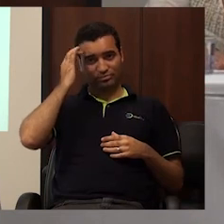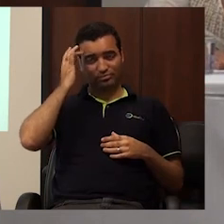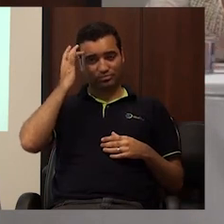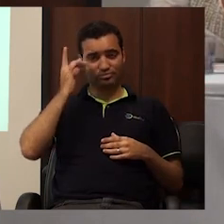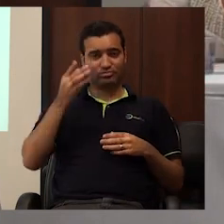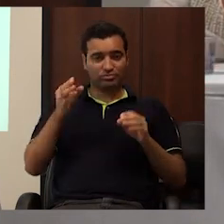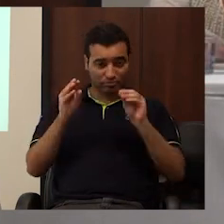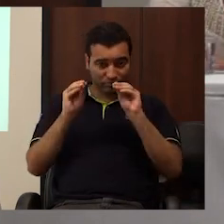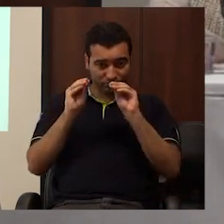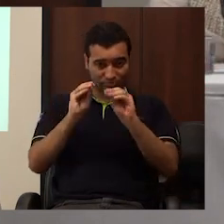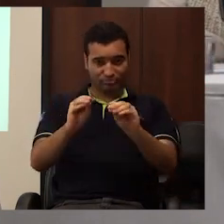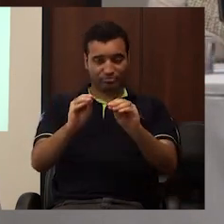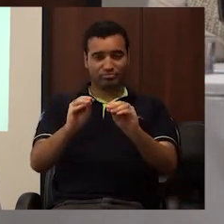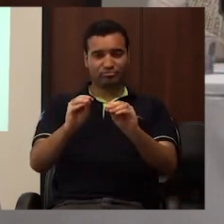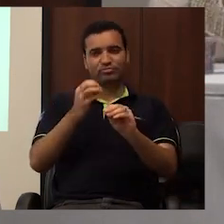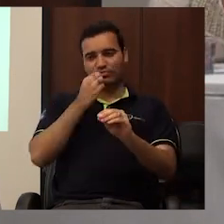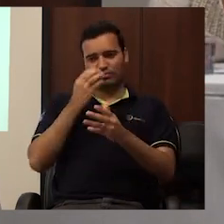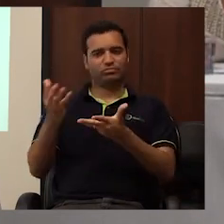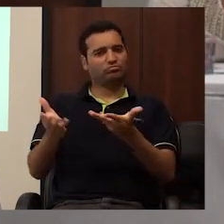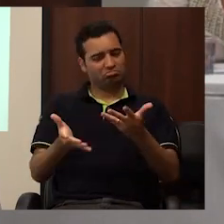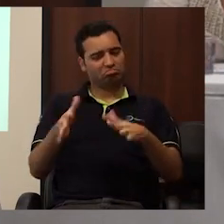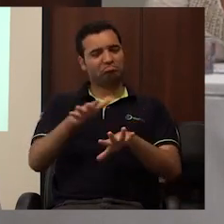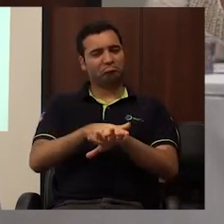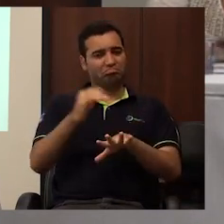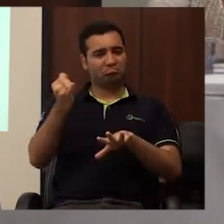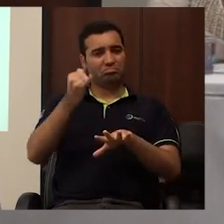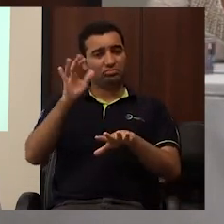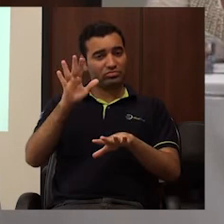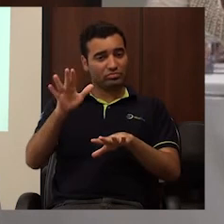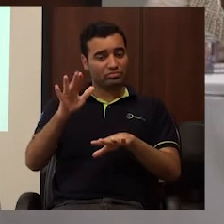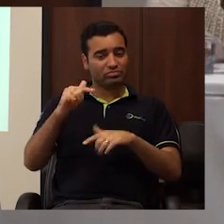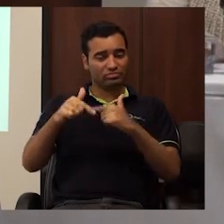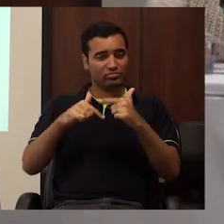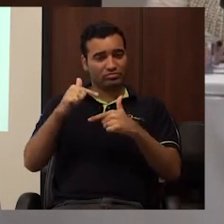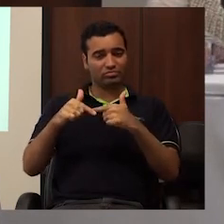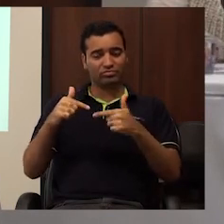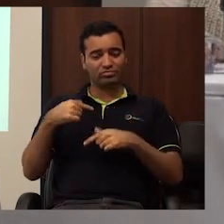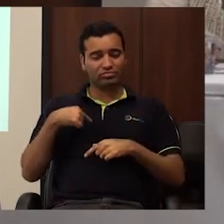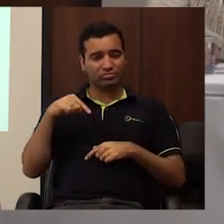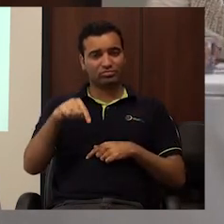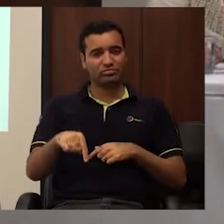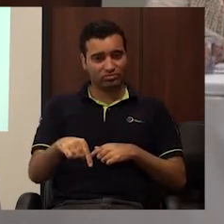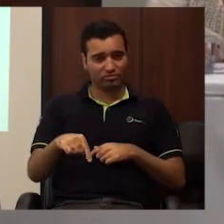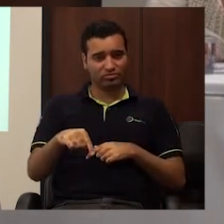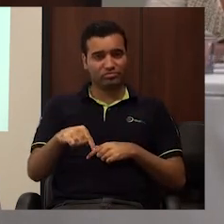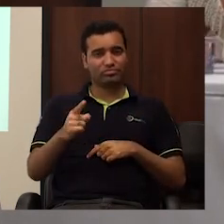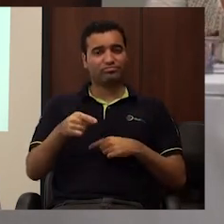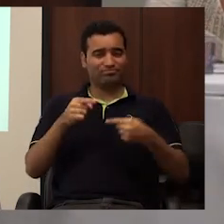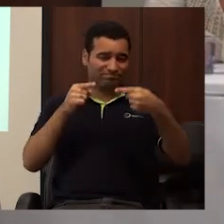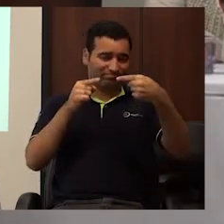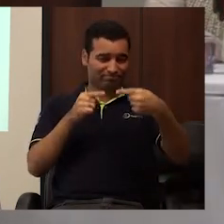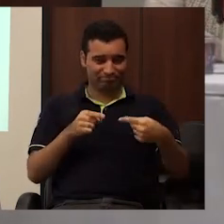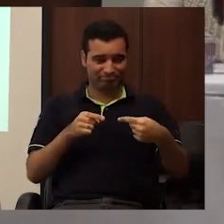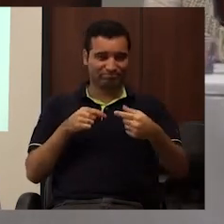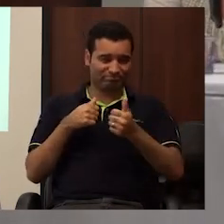a implantação, né, foi bem-vinda, é bem-vinda, mas a tarefa que nos traz aqui, né, e esse desafio que vem